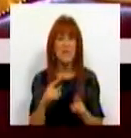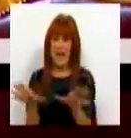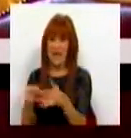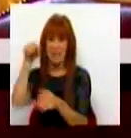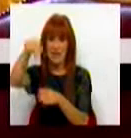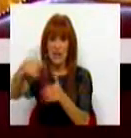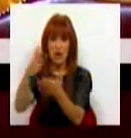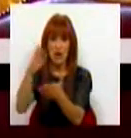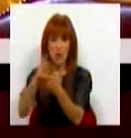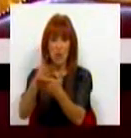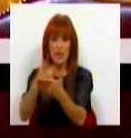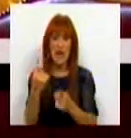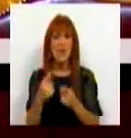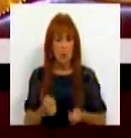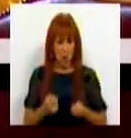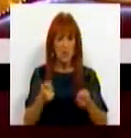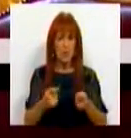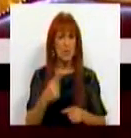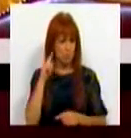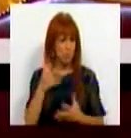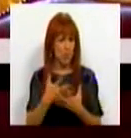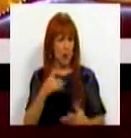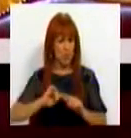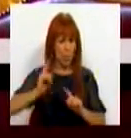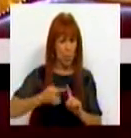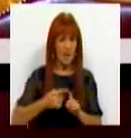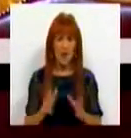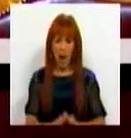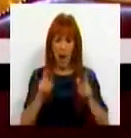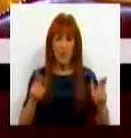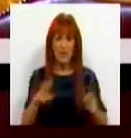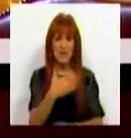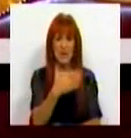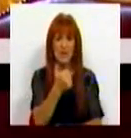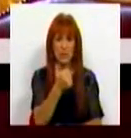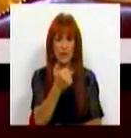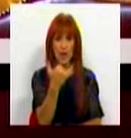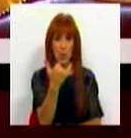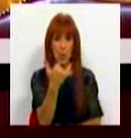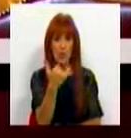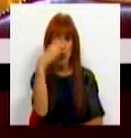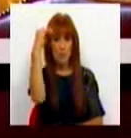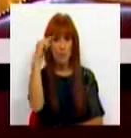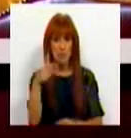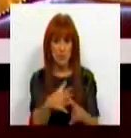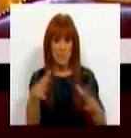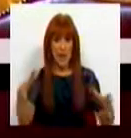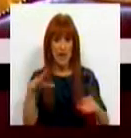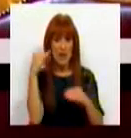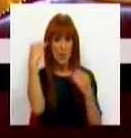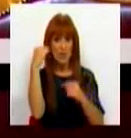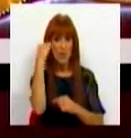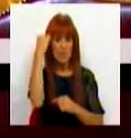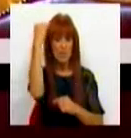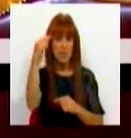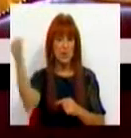que estão nas escolas, e temos algum investimento significativo este ano. Aumentámos em 152 os professores de educação